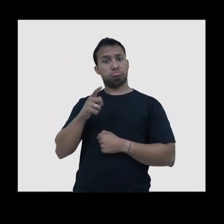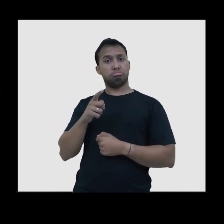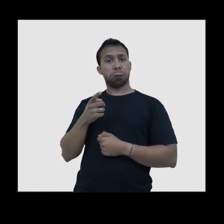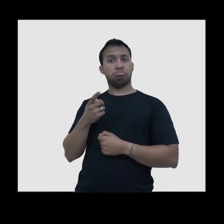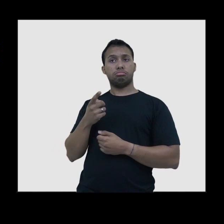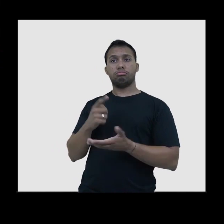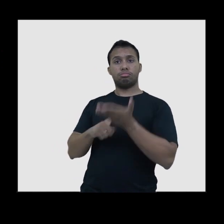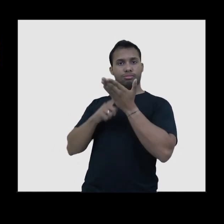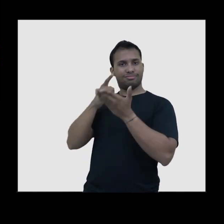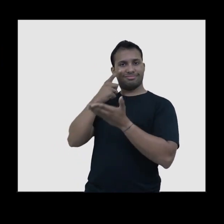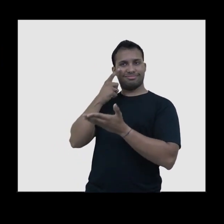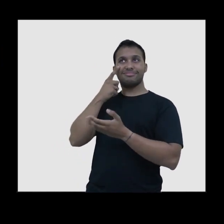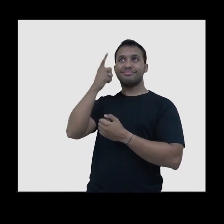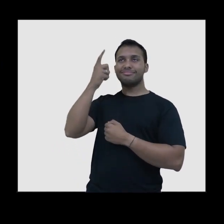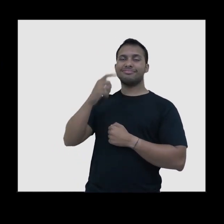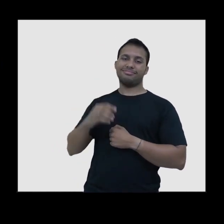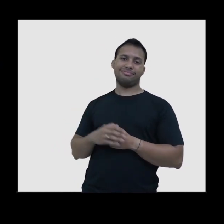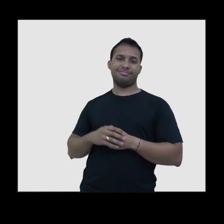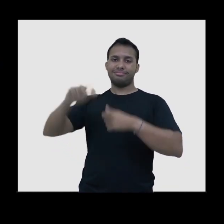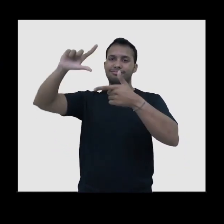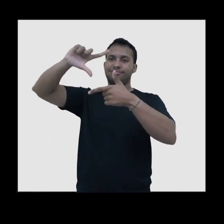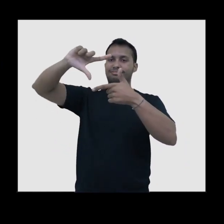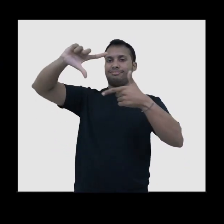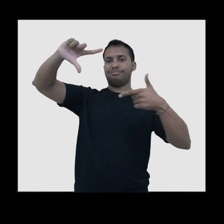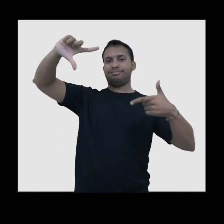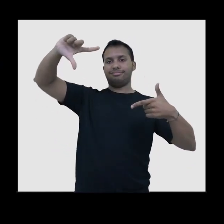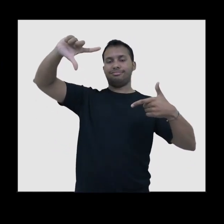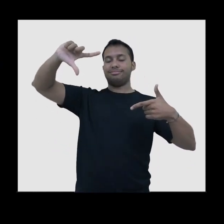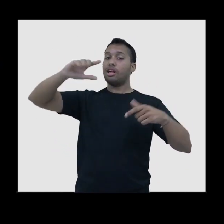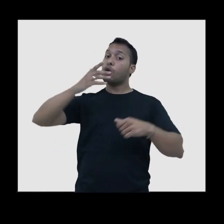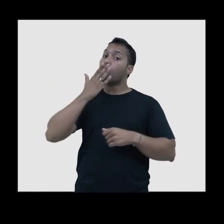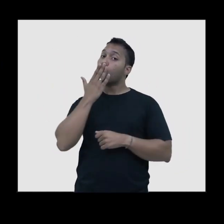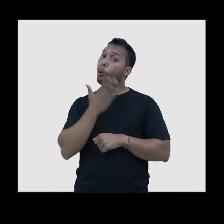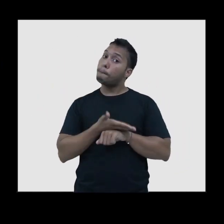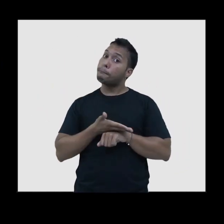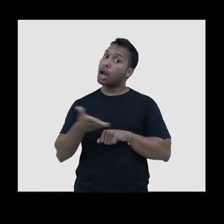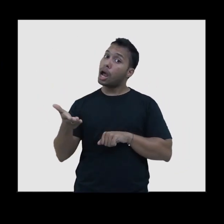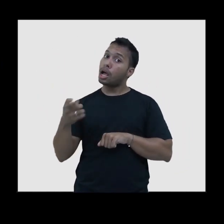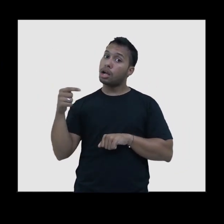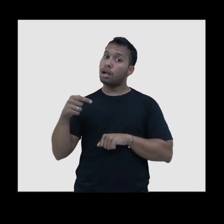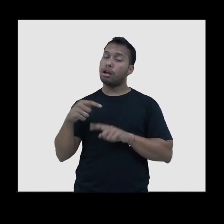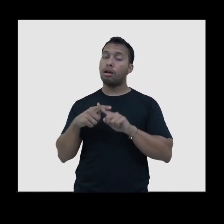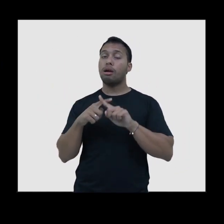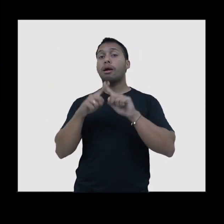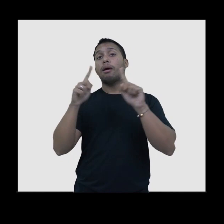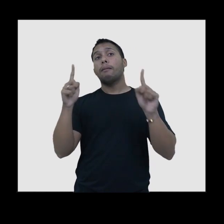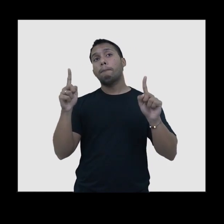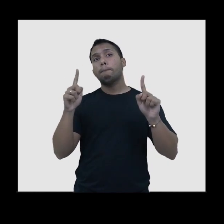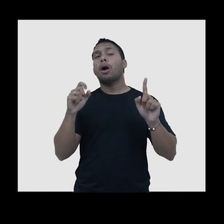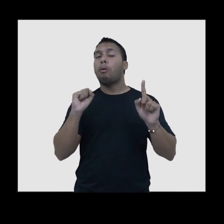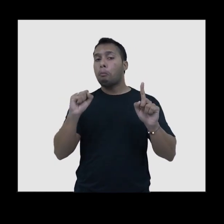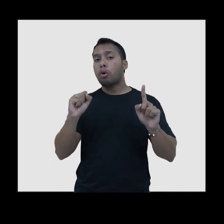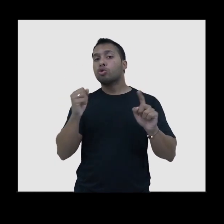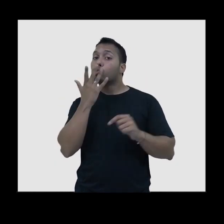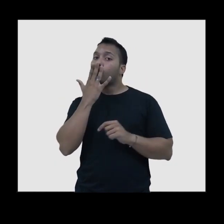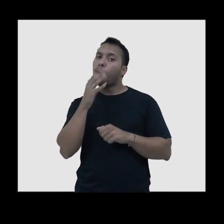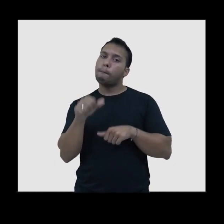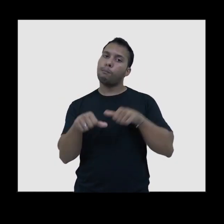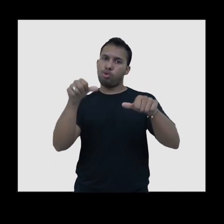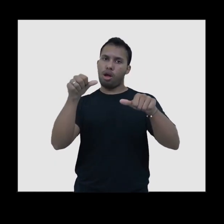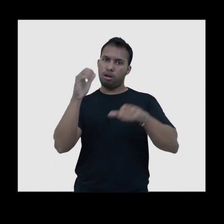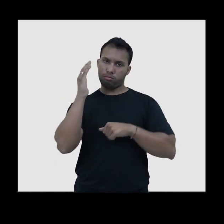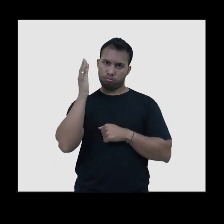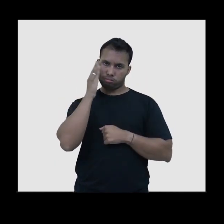Vou soltar. Ele desenhou aqui para mim um retângulo com essas dimensões que eu defini aqui, arrastando, na cor